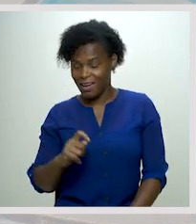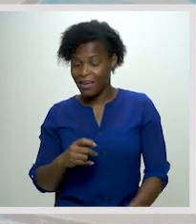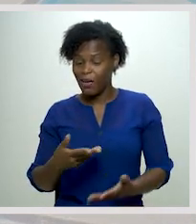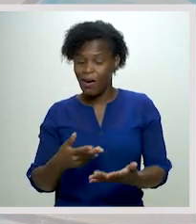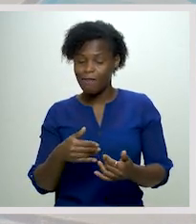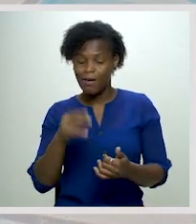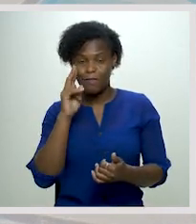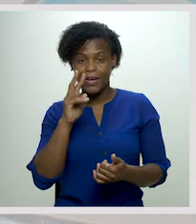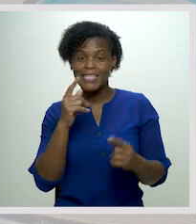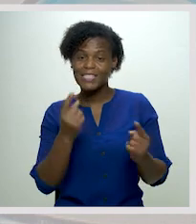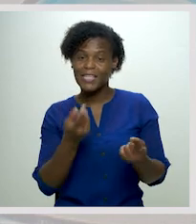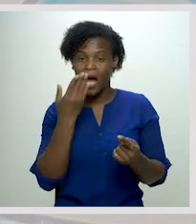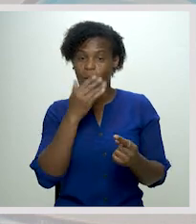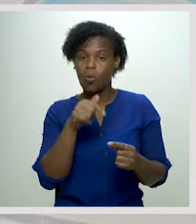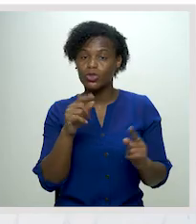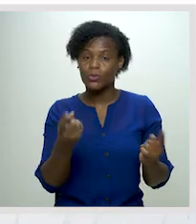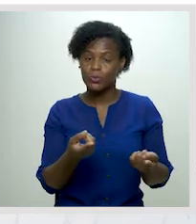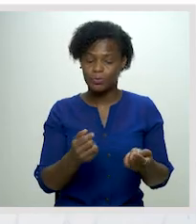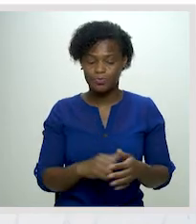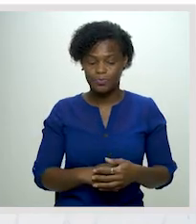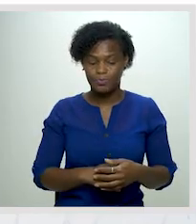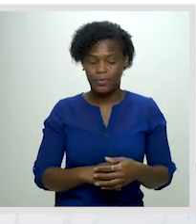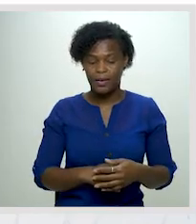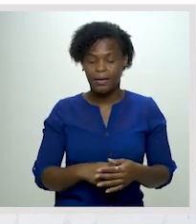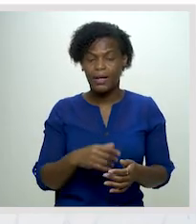síntese. A nossa síntese nos diz: